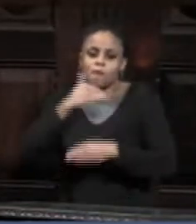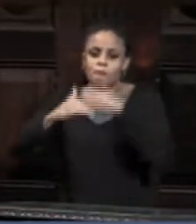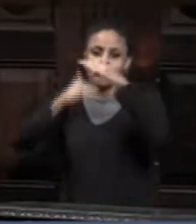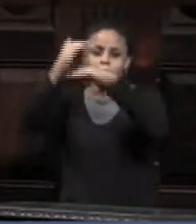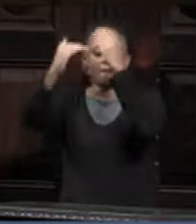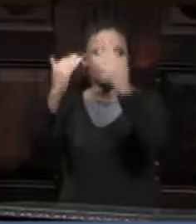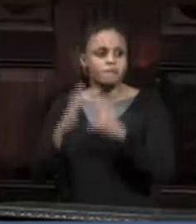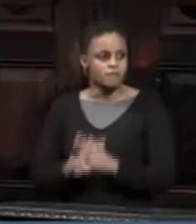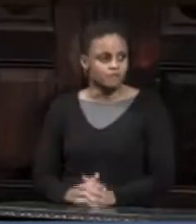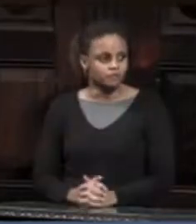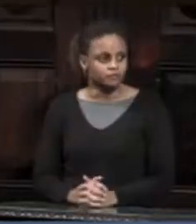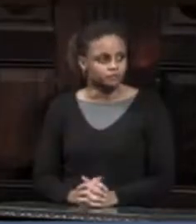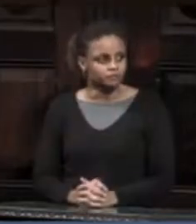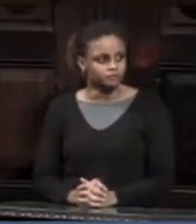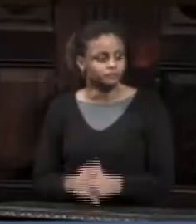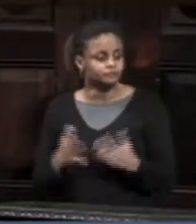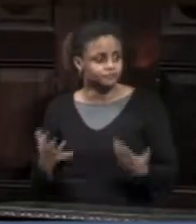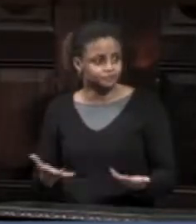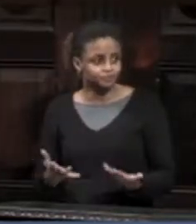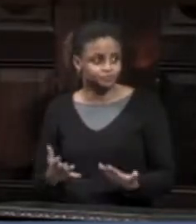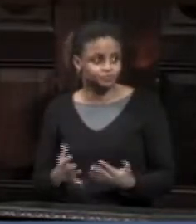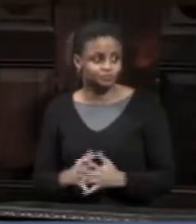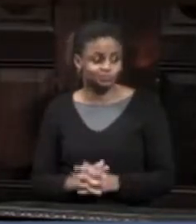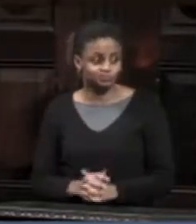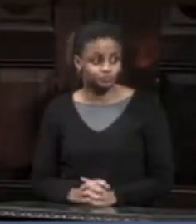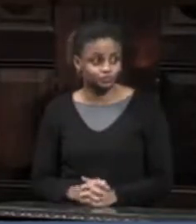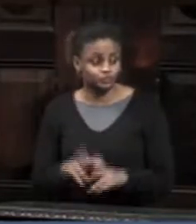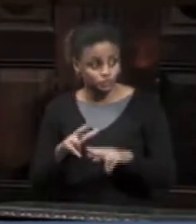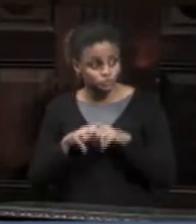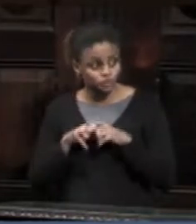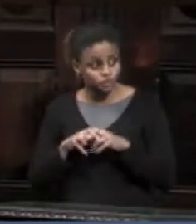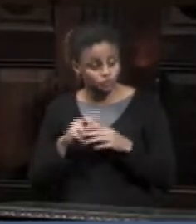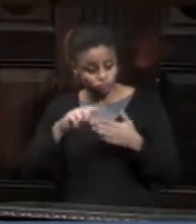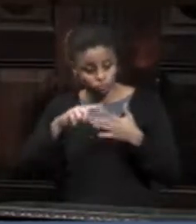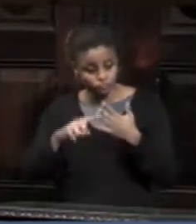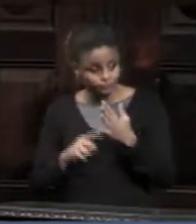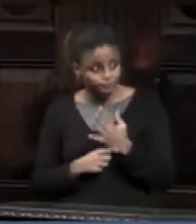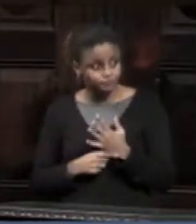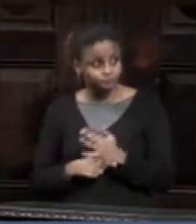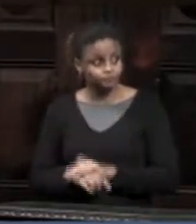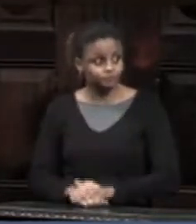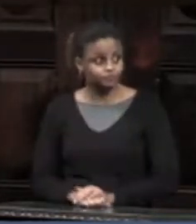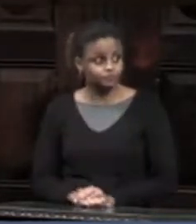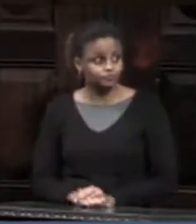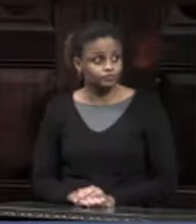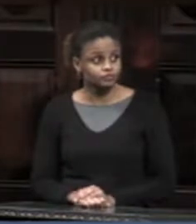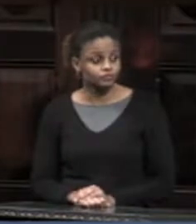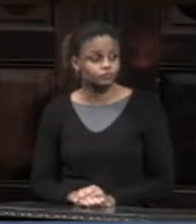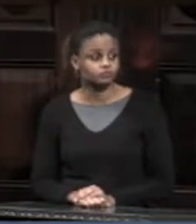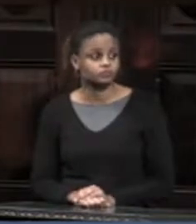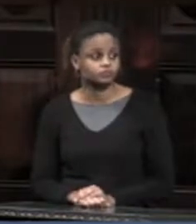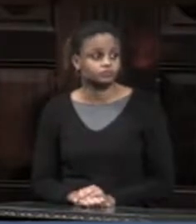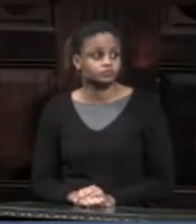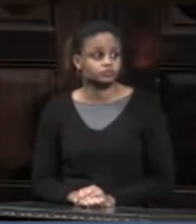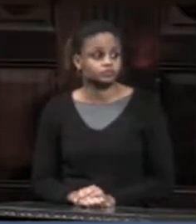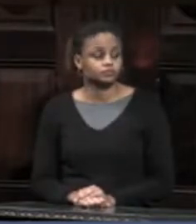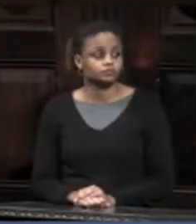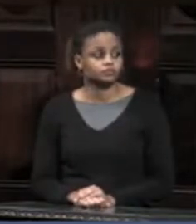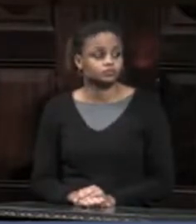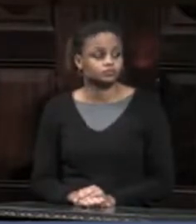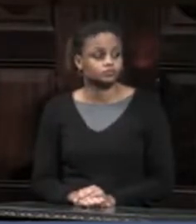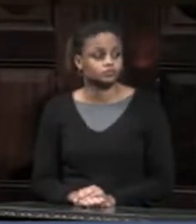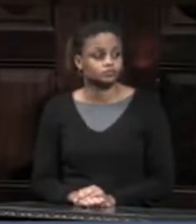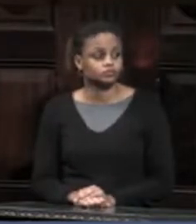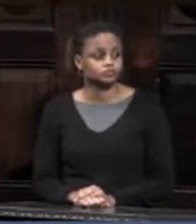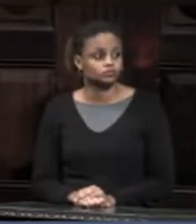Então, baseado nesses fatos, como relatei aqui, a nível federal, a